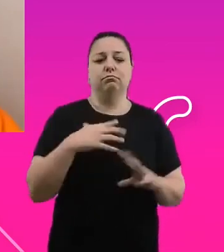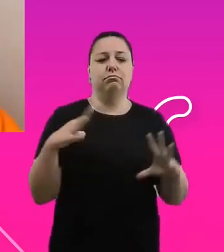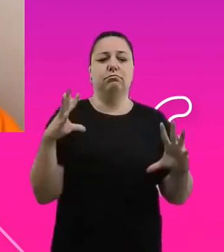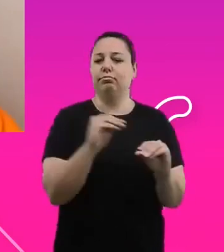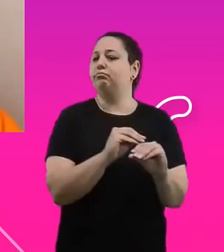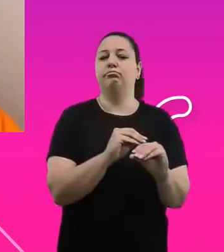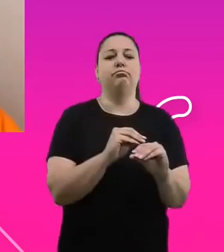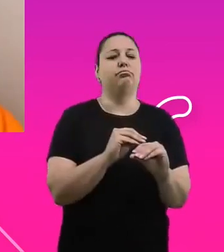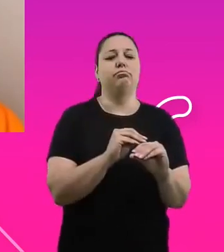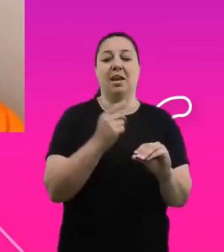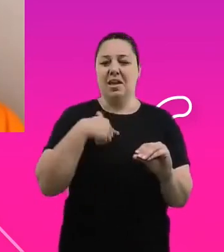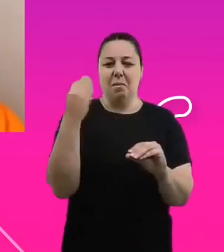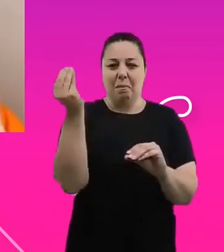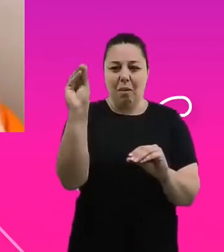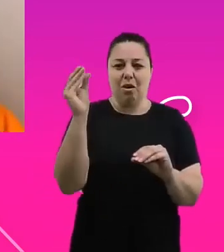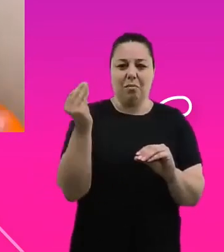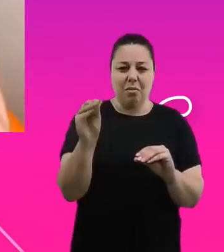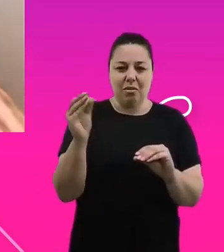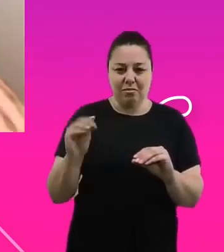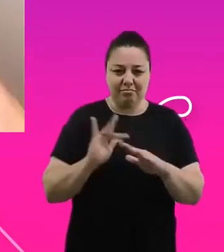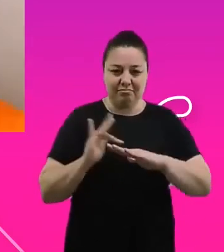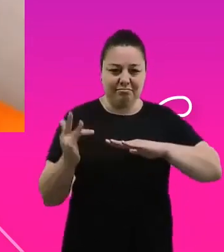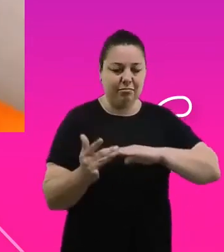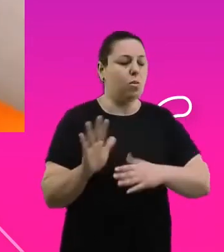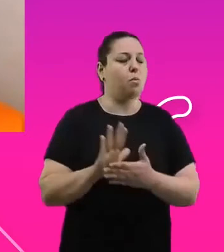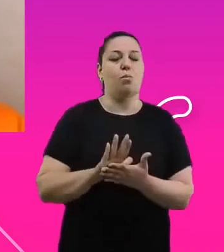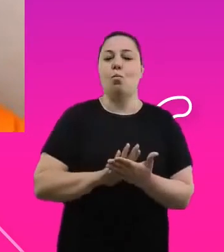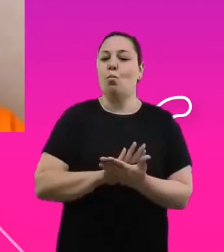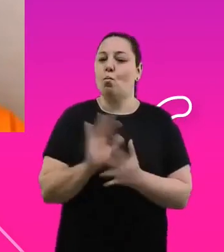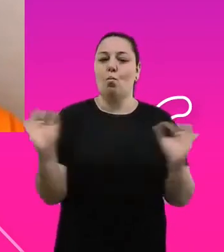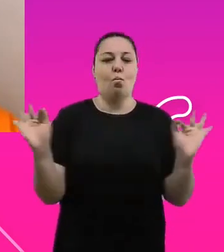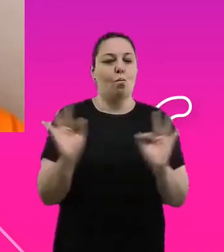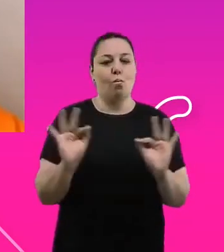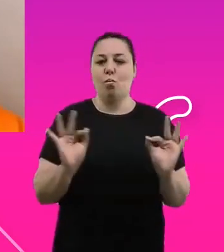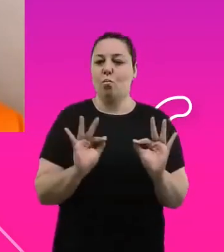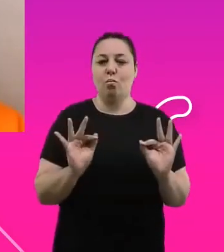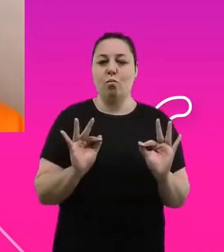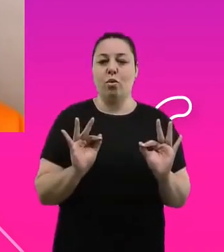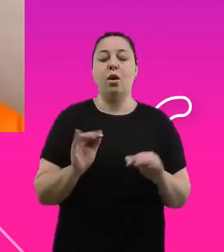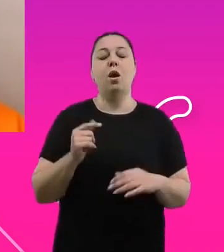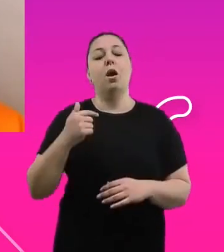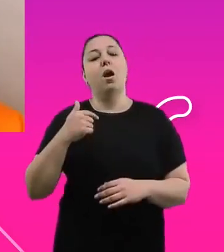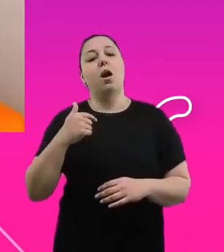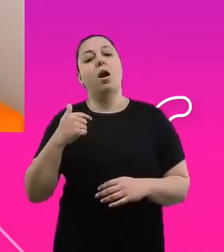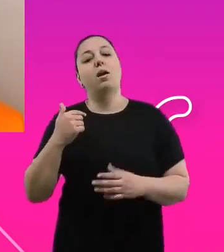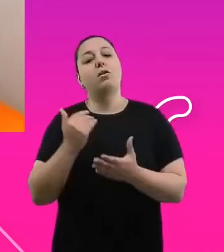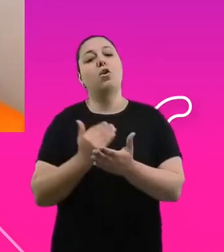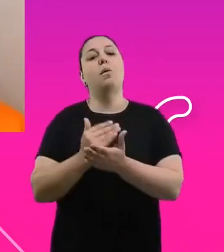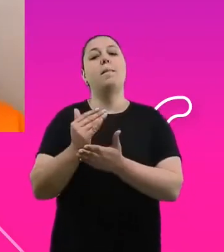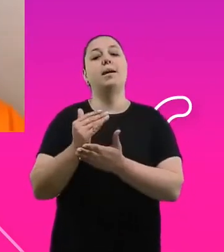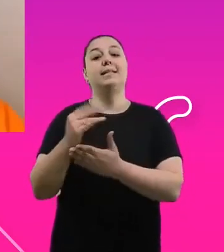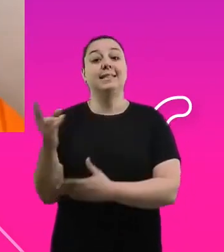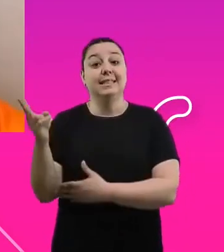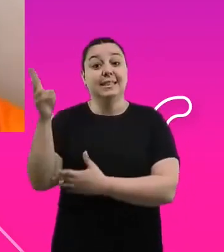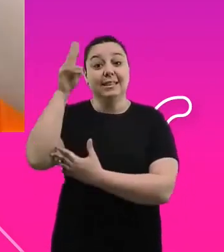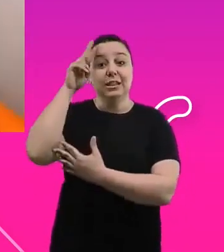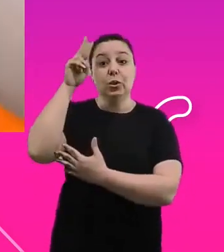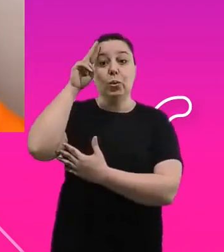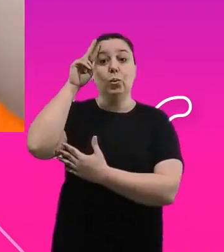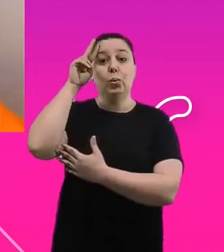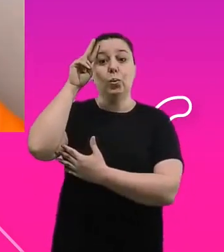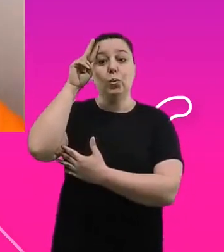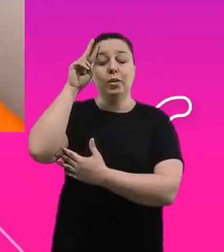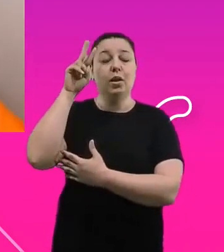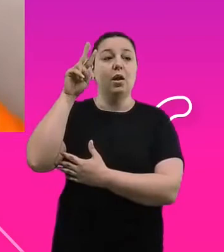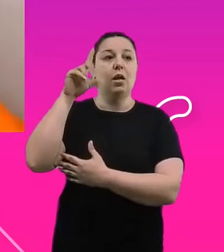nada final de semana. E aí, quando chega na segunda-feira, tipo assim, é o dia, por exemplo, que os meus stories têm o maior